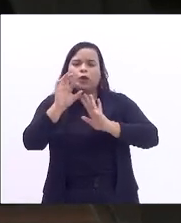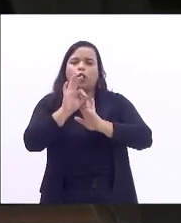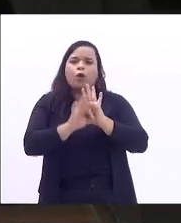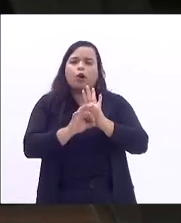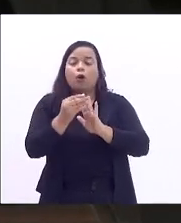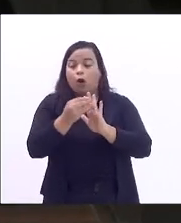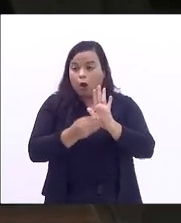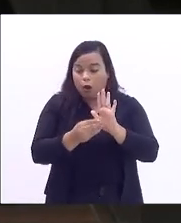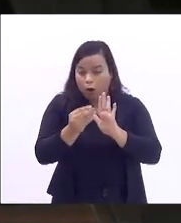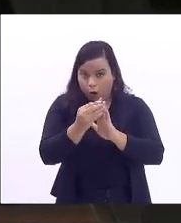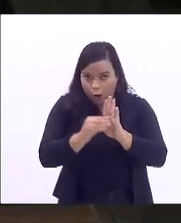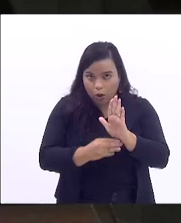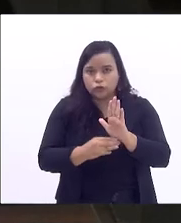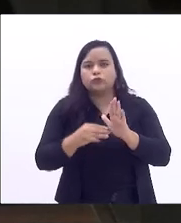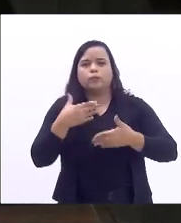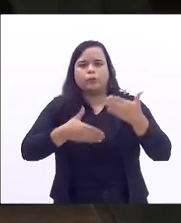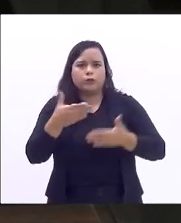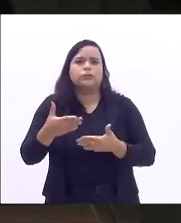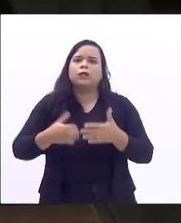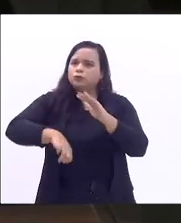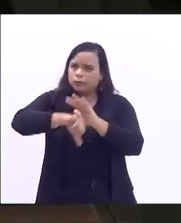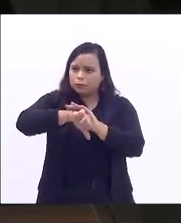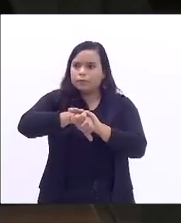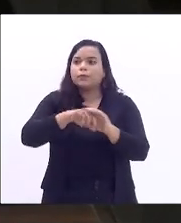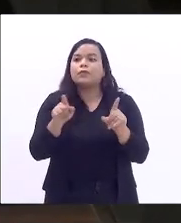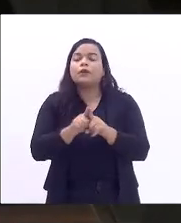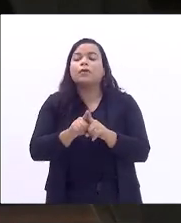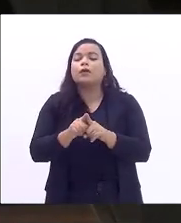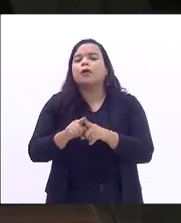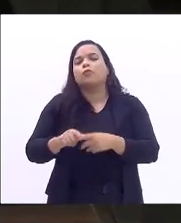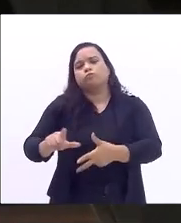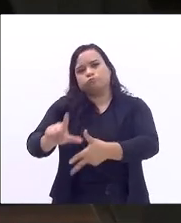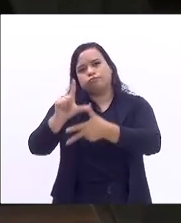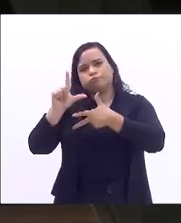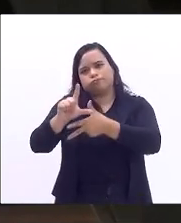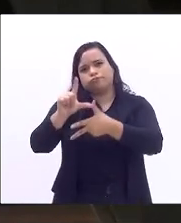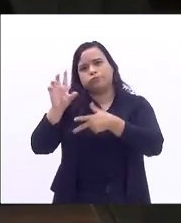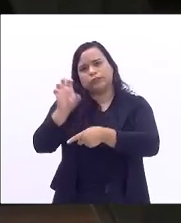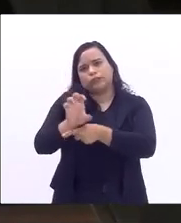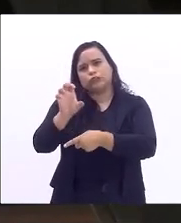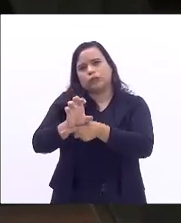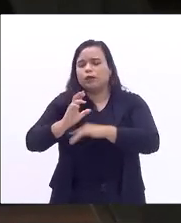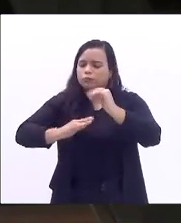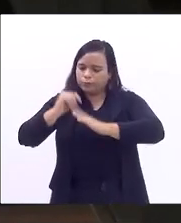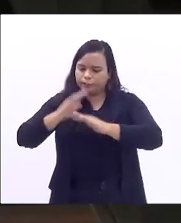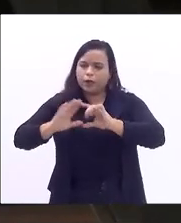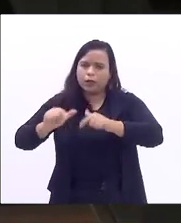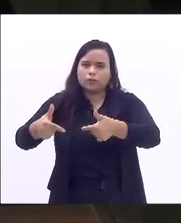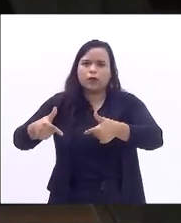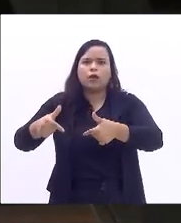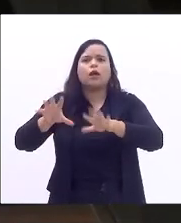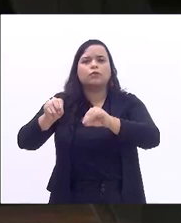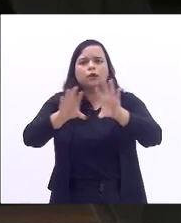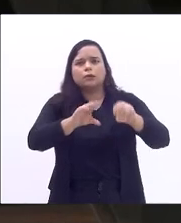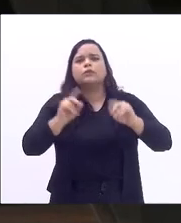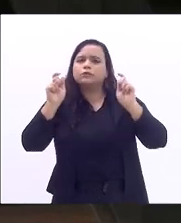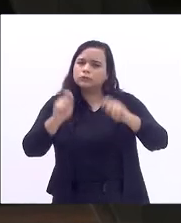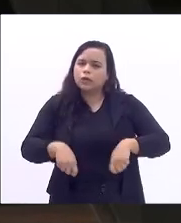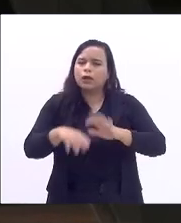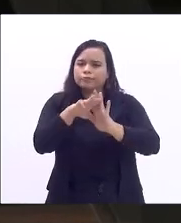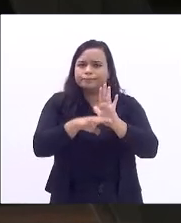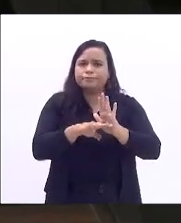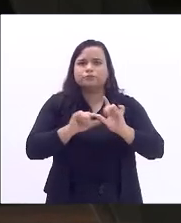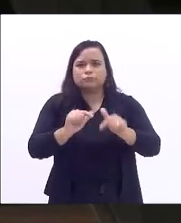de processo penal e óbvio que o poder legislativo Estadual tem a pertença para tratar dessa